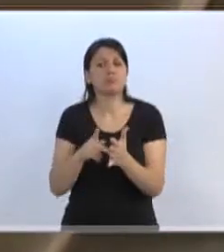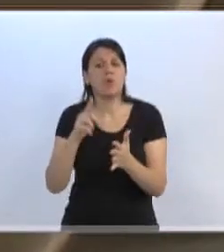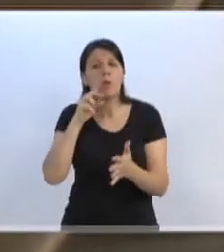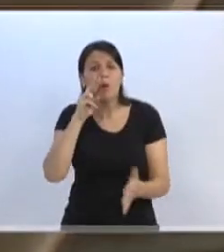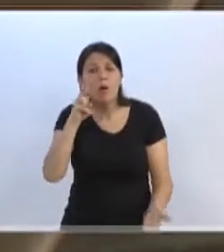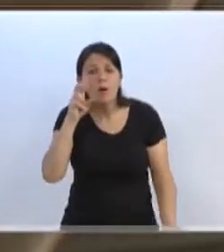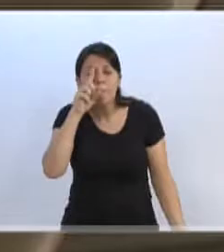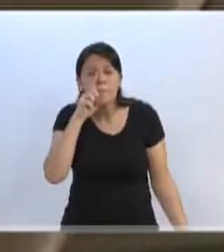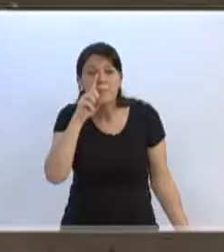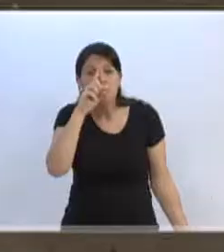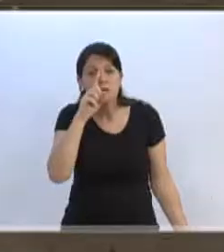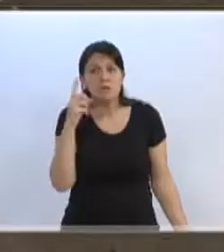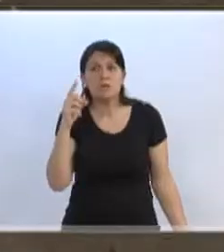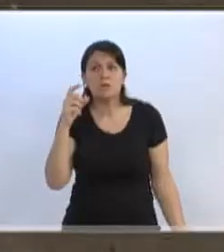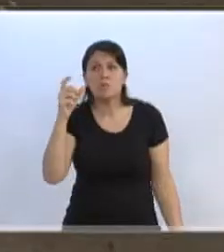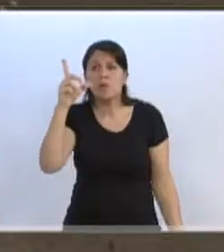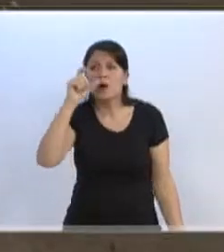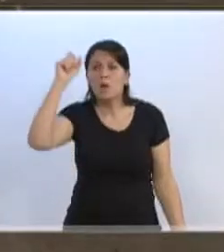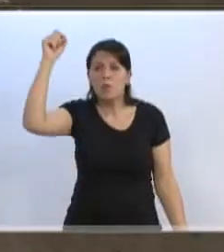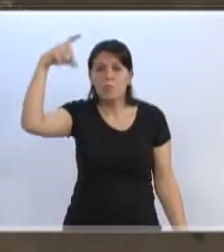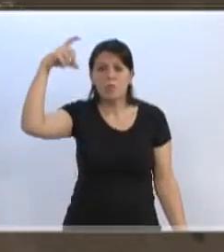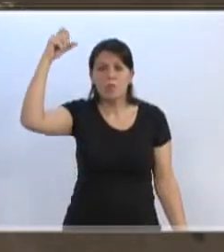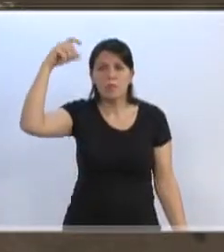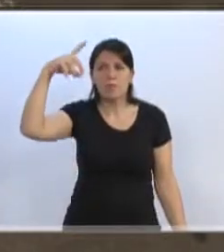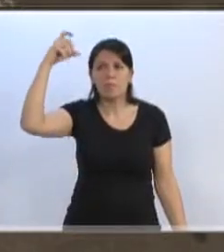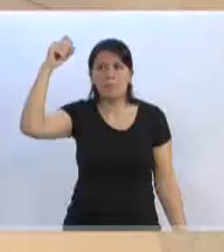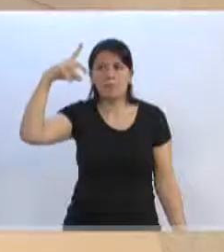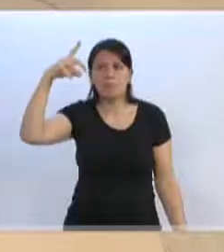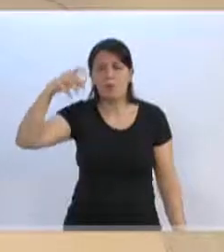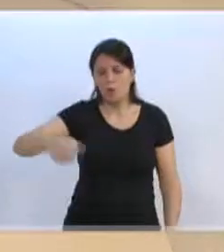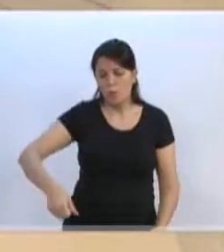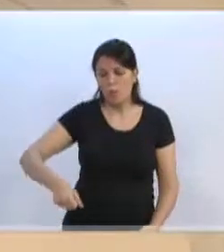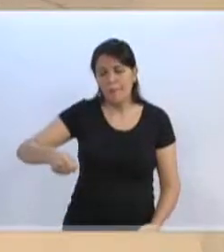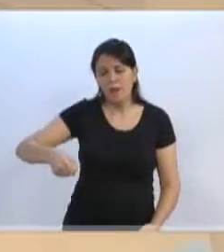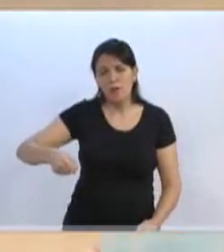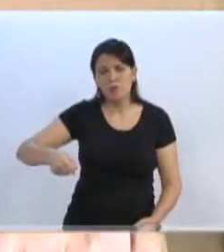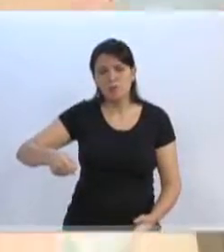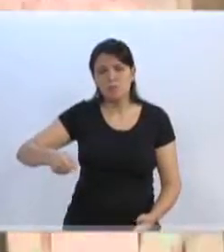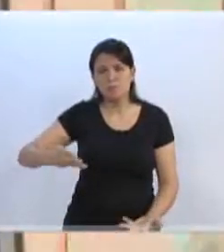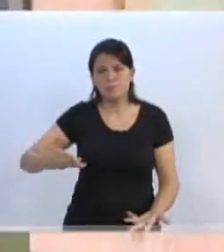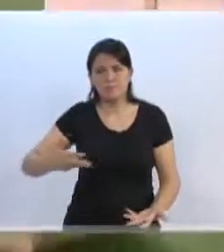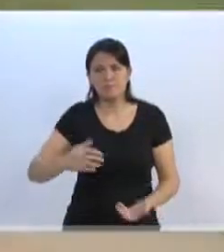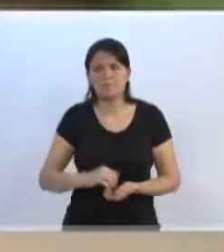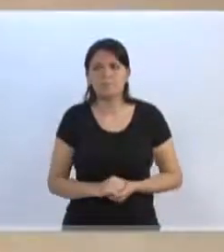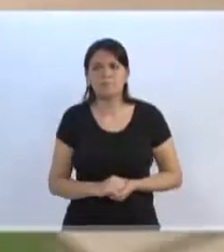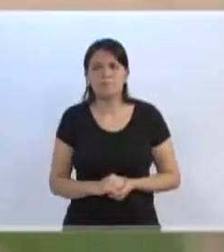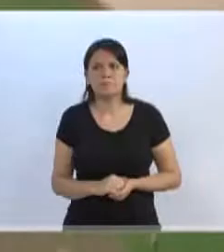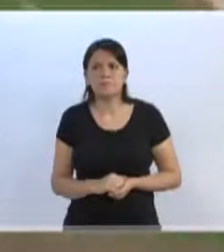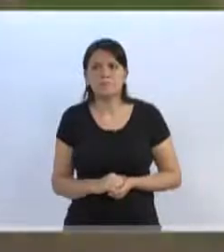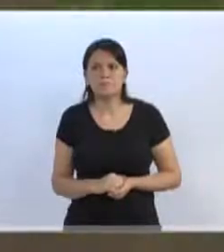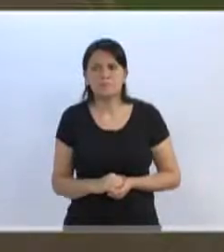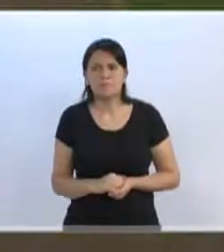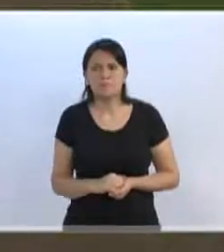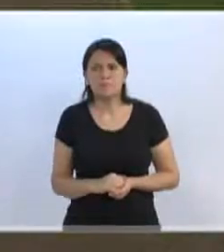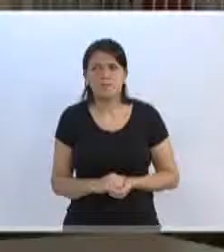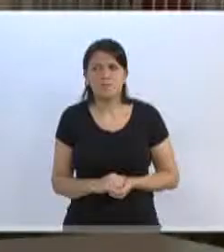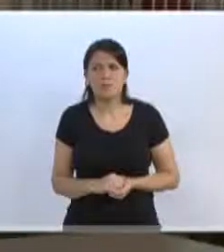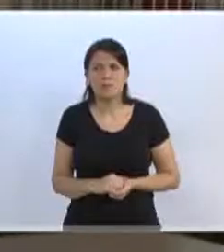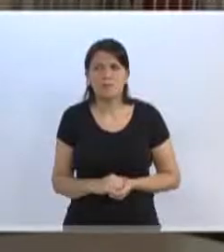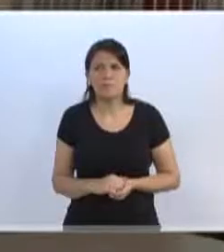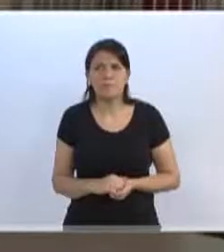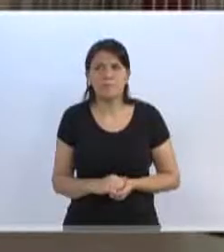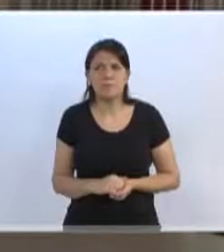olha ali a situação goteira por tudo olha os boxes que eu falei pra vocês dá uma olhada e professor gilson olha o